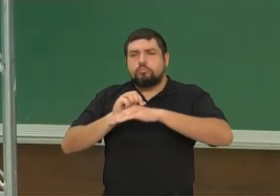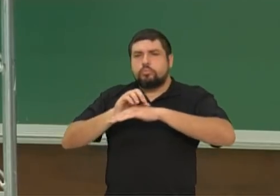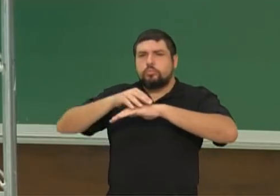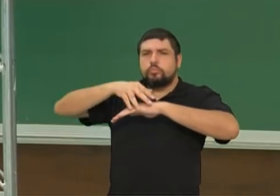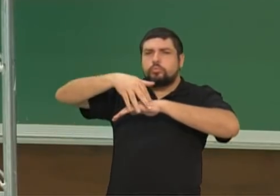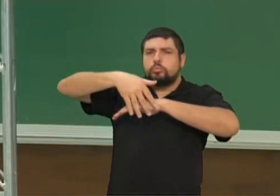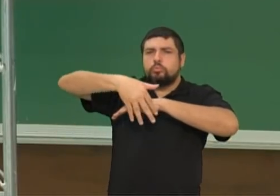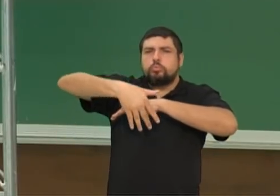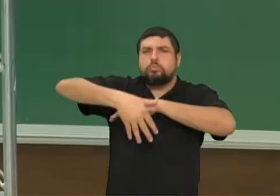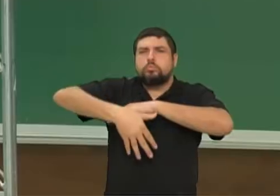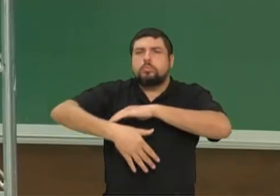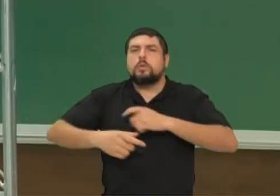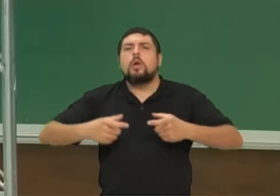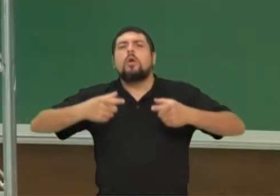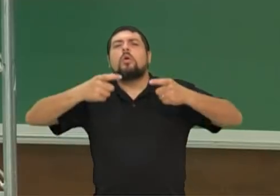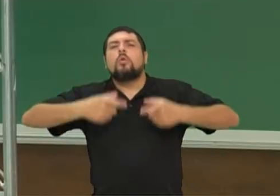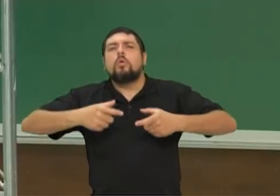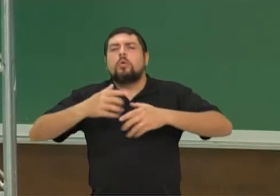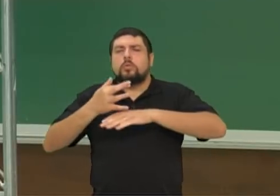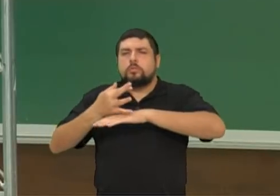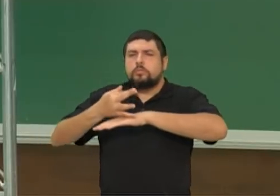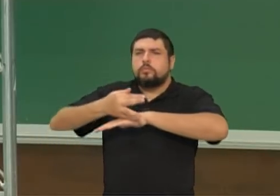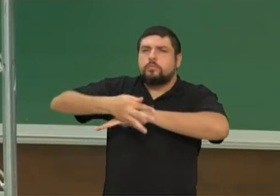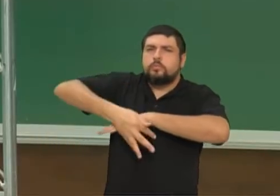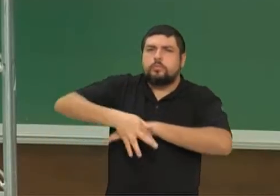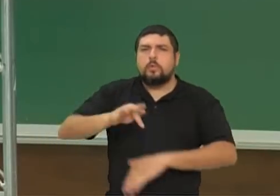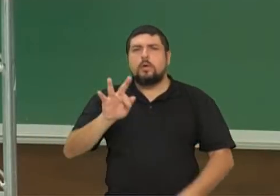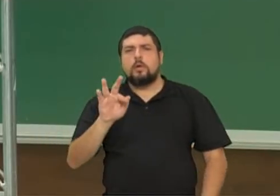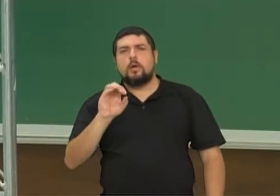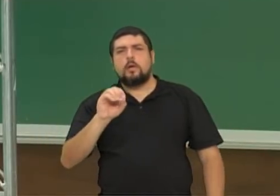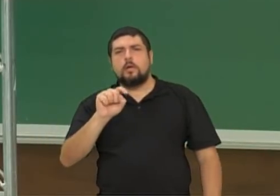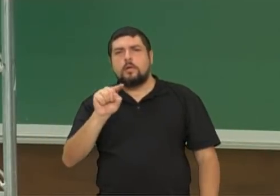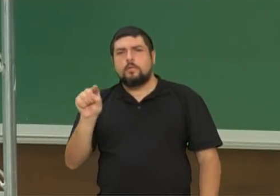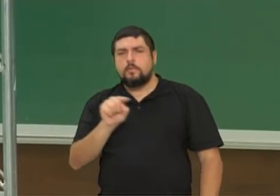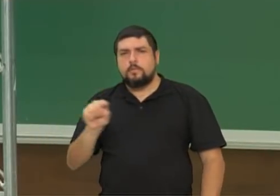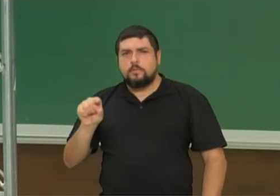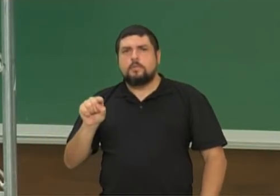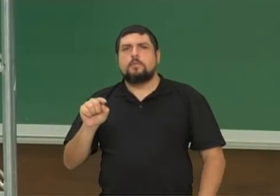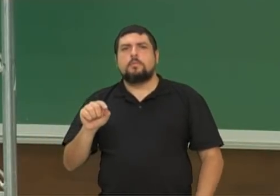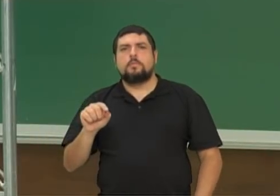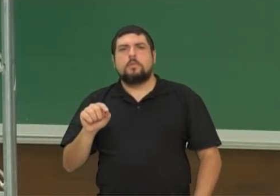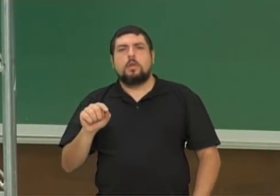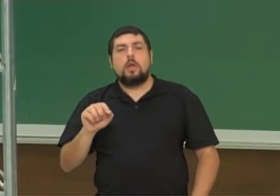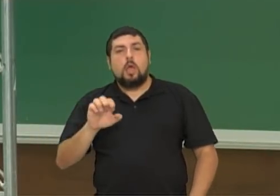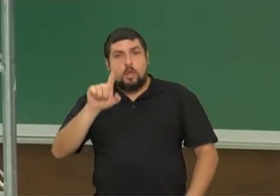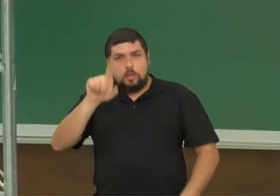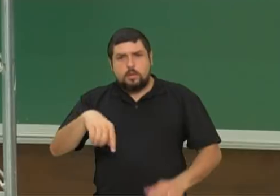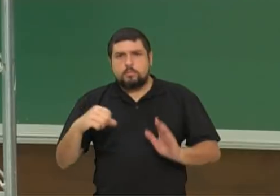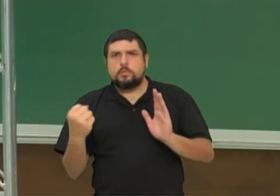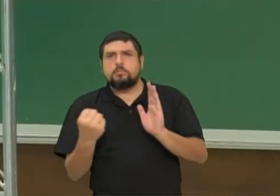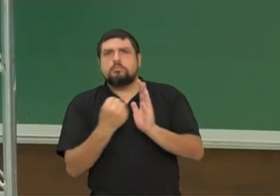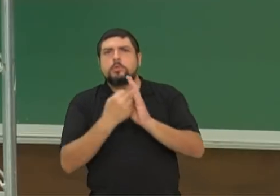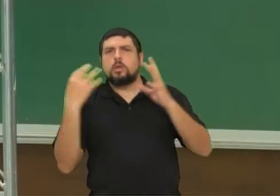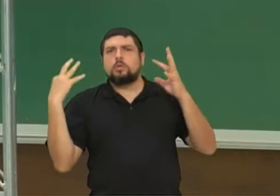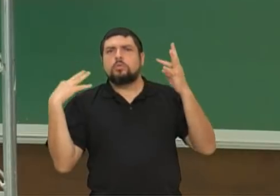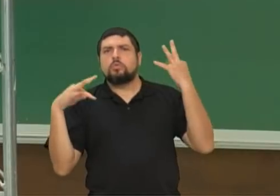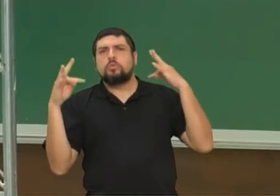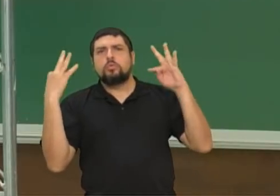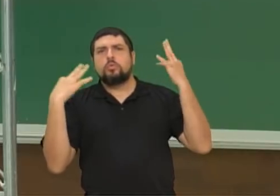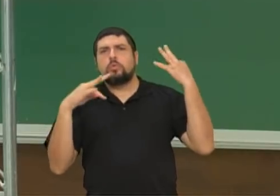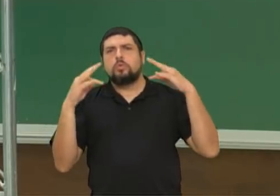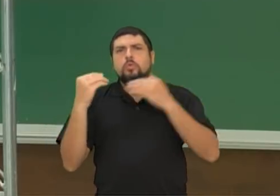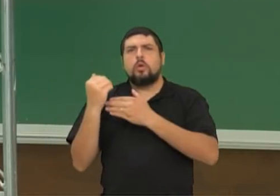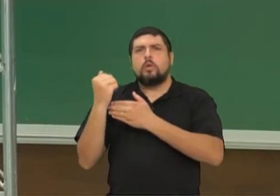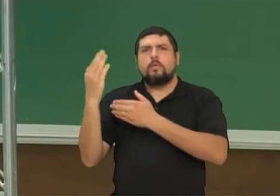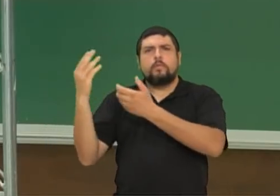do Iguaçu. Ponto turístico, muito conhecido, que inclusive traz muitos turistas para o nosso estado, mas